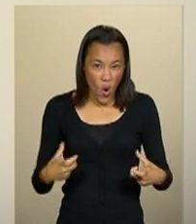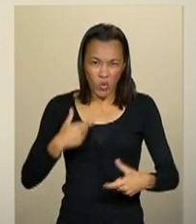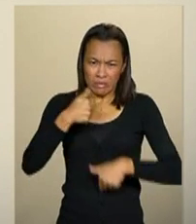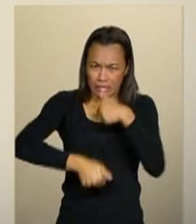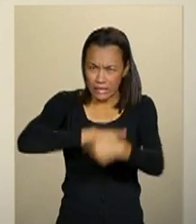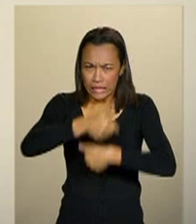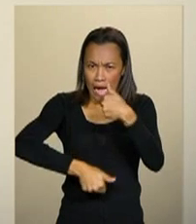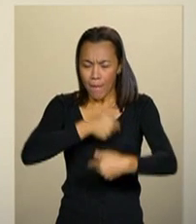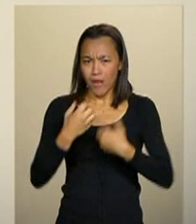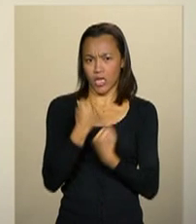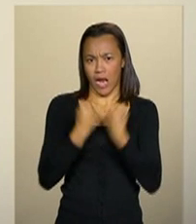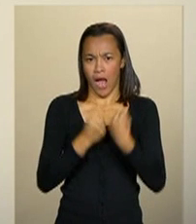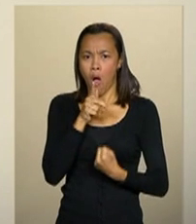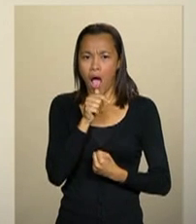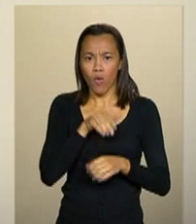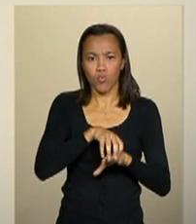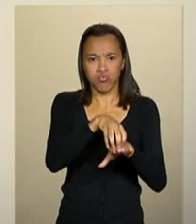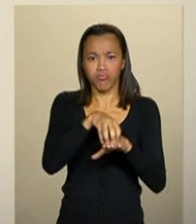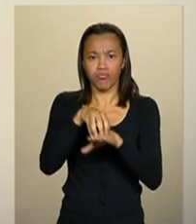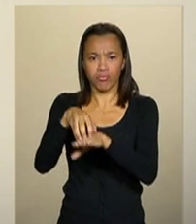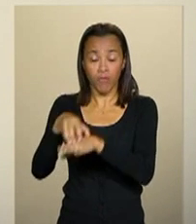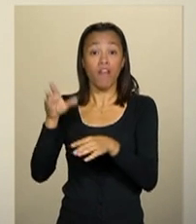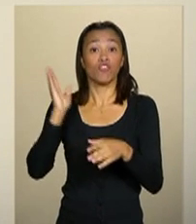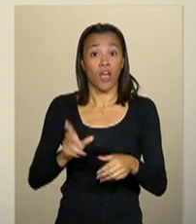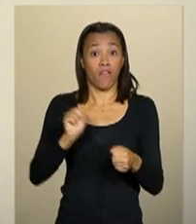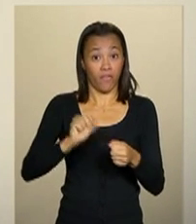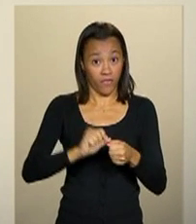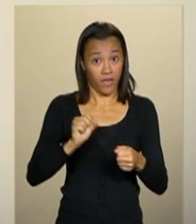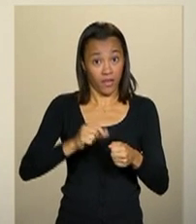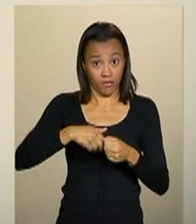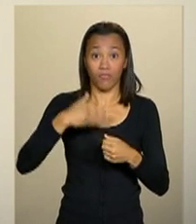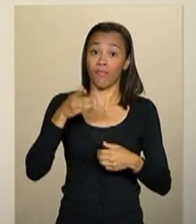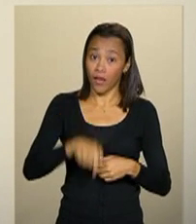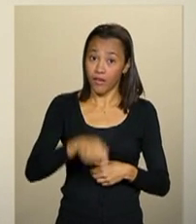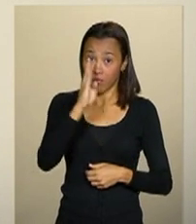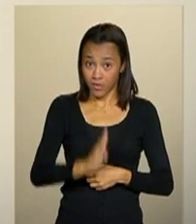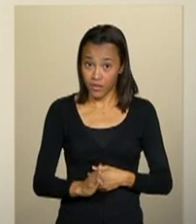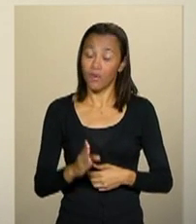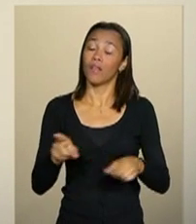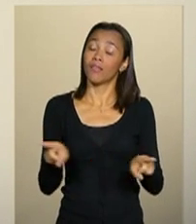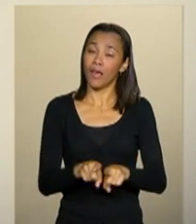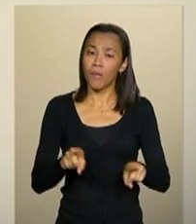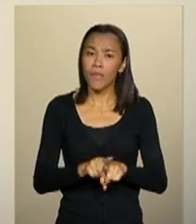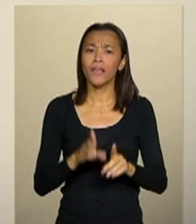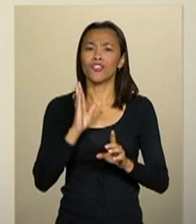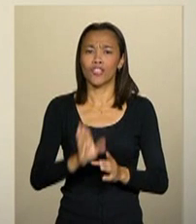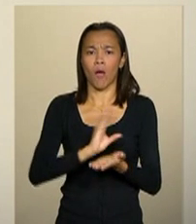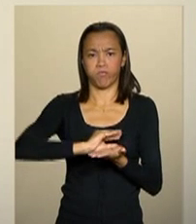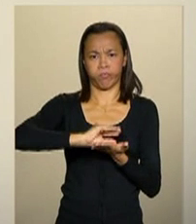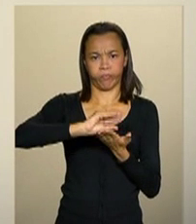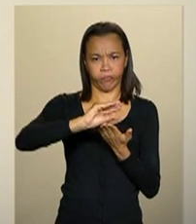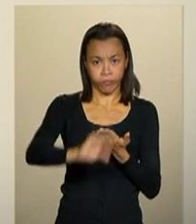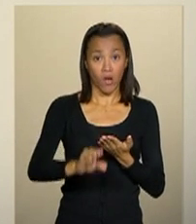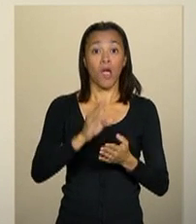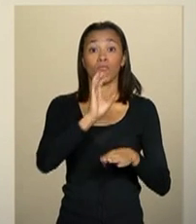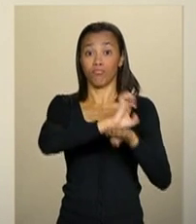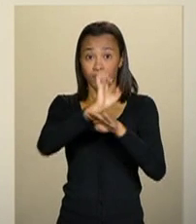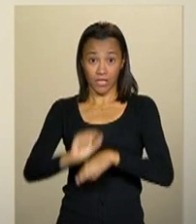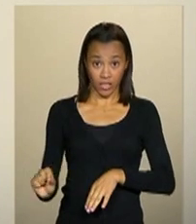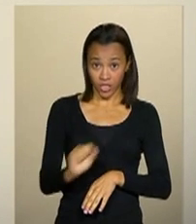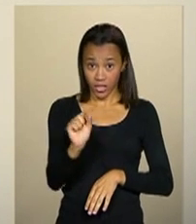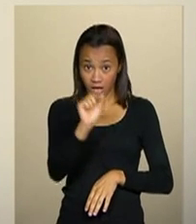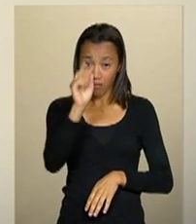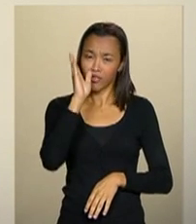operação carro-pipa já feita no nosso país em todos os tempos também repassamos recursos para os estados